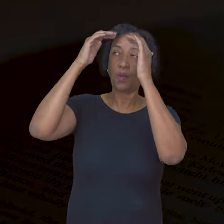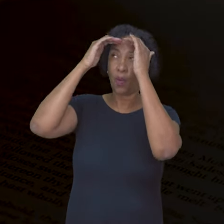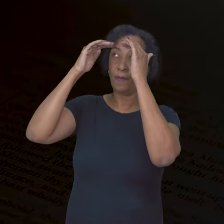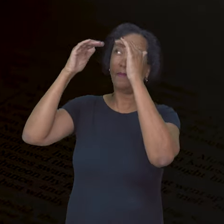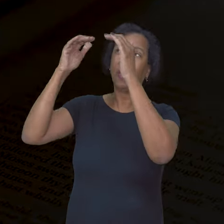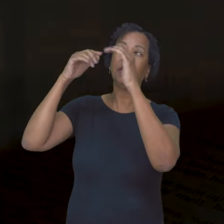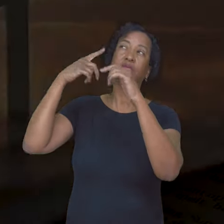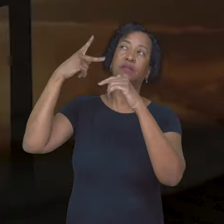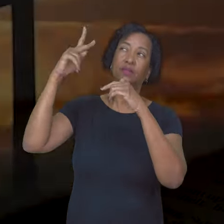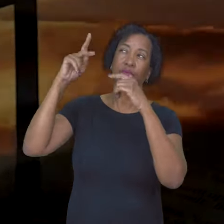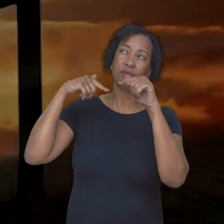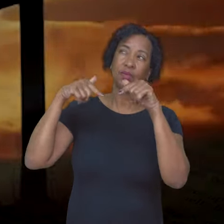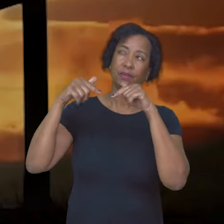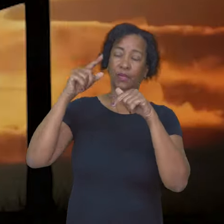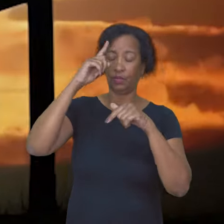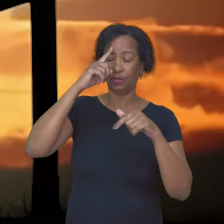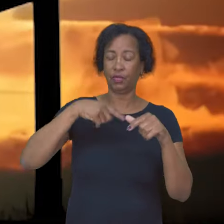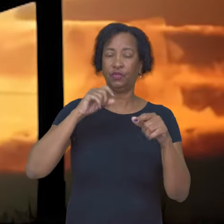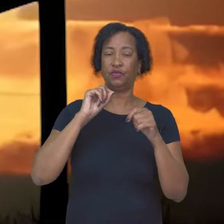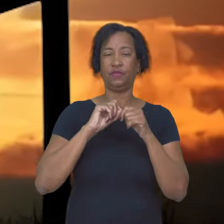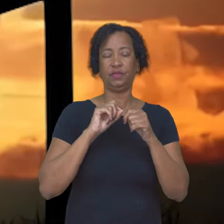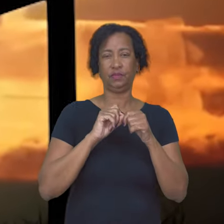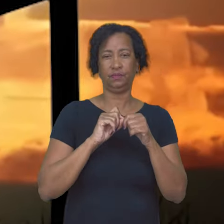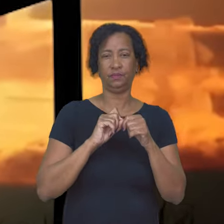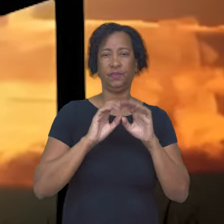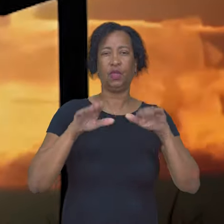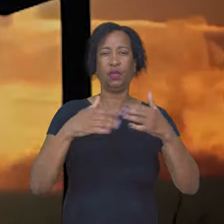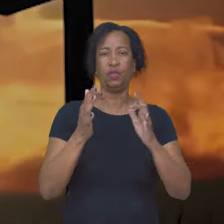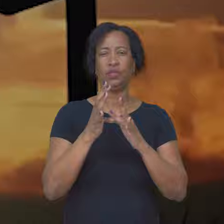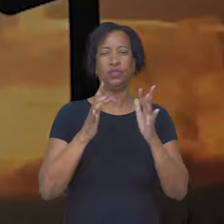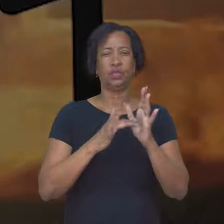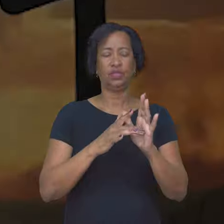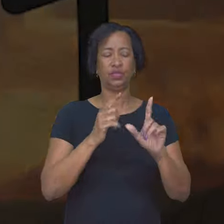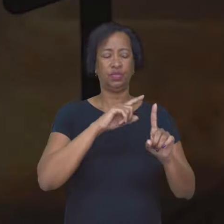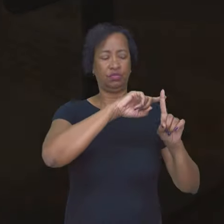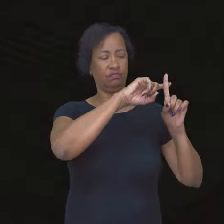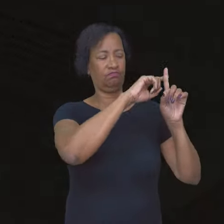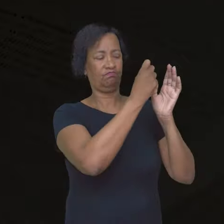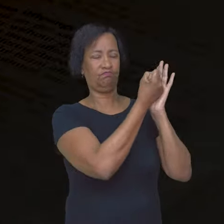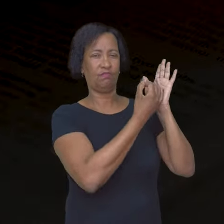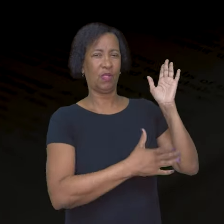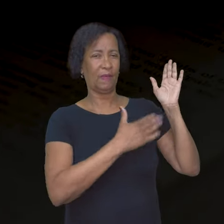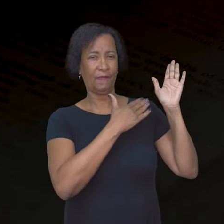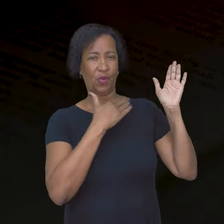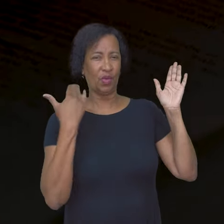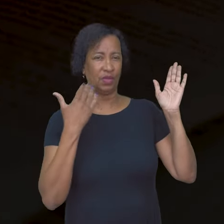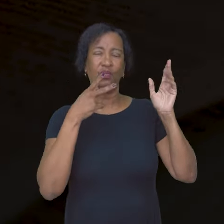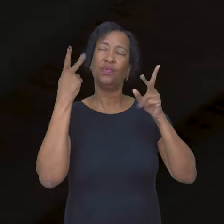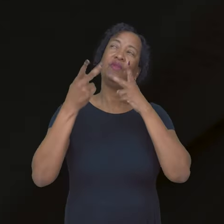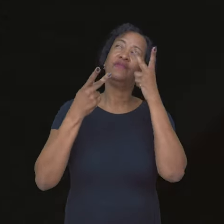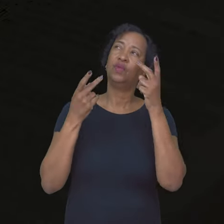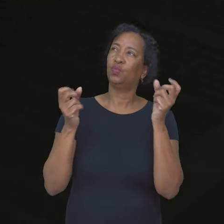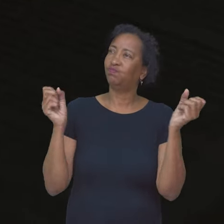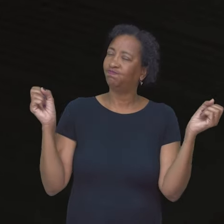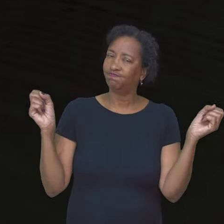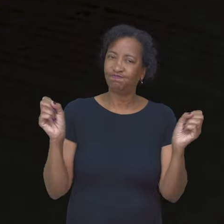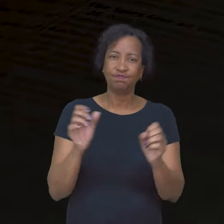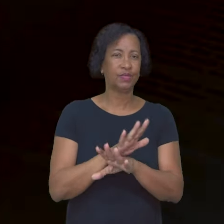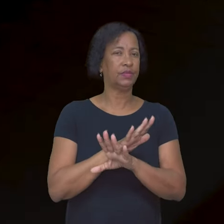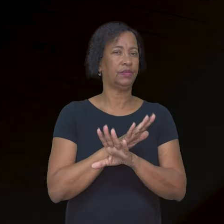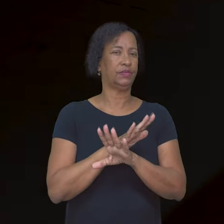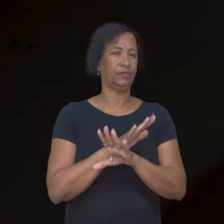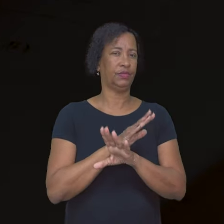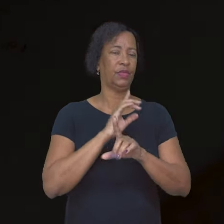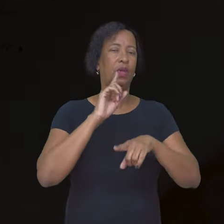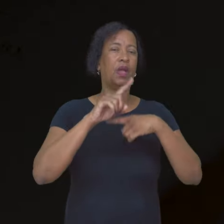me deste para fazer quando Jesus morreu na cruz suas últimas palavras foram Está Consumado